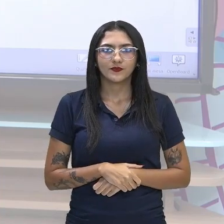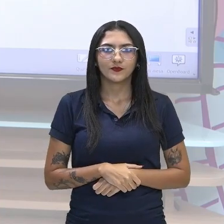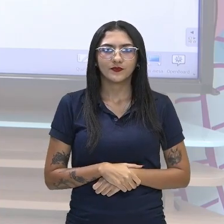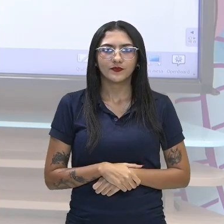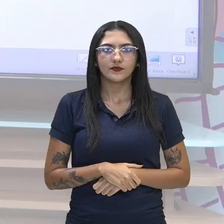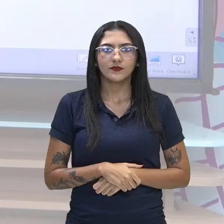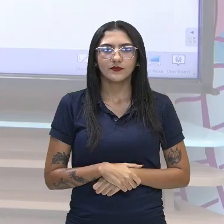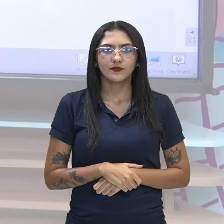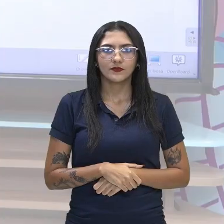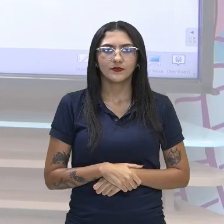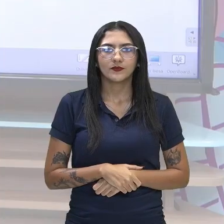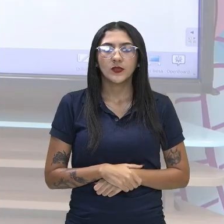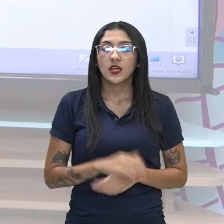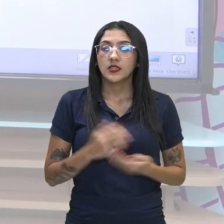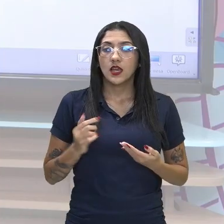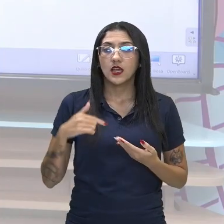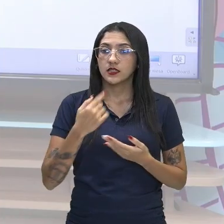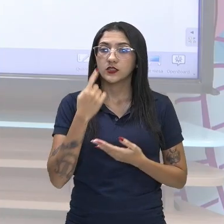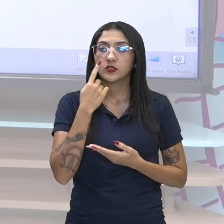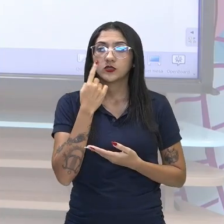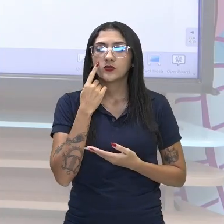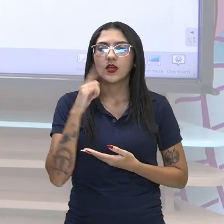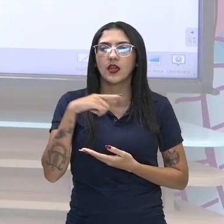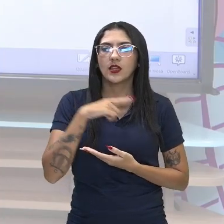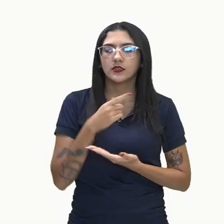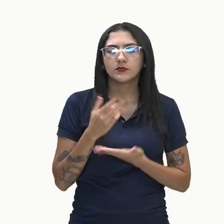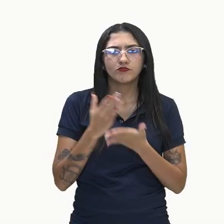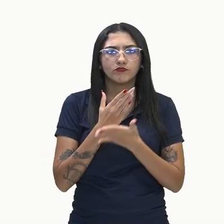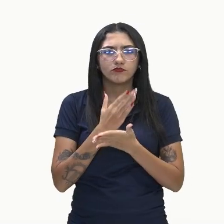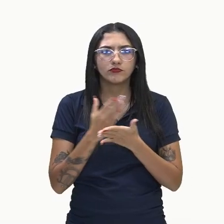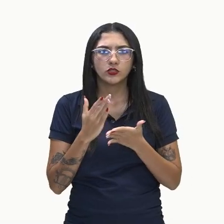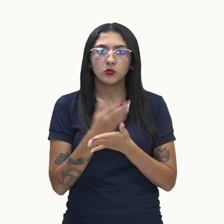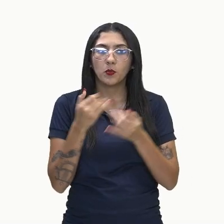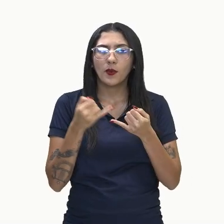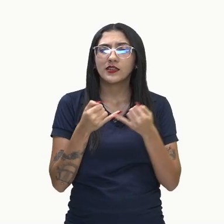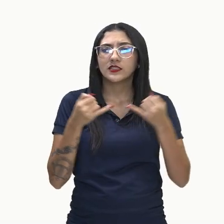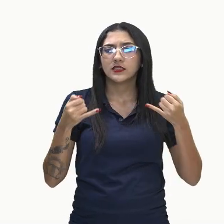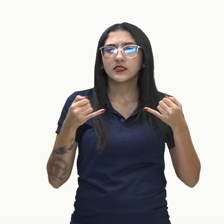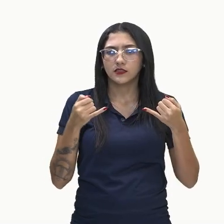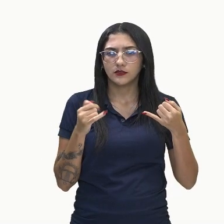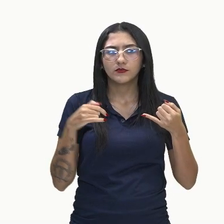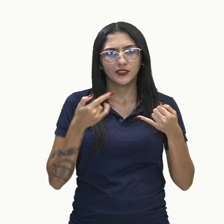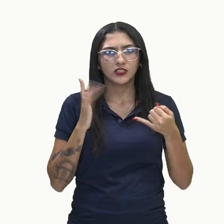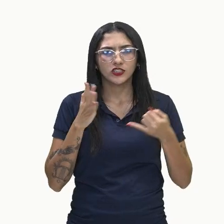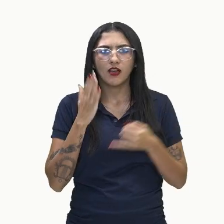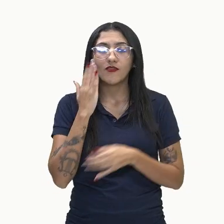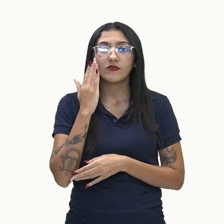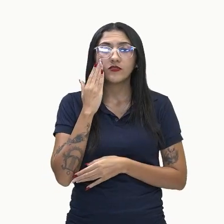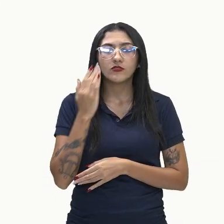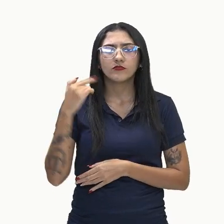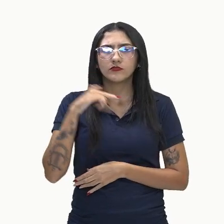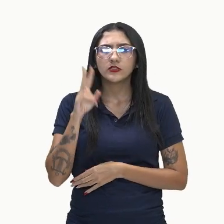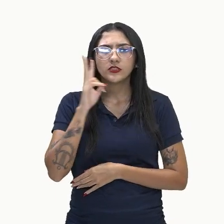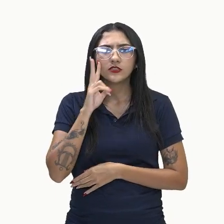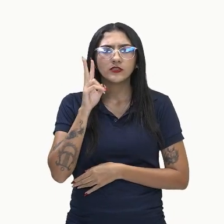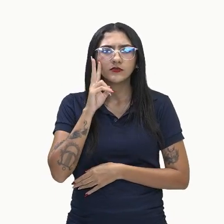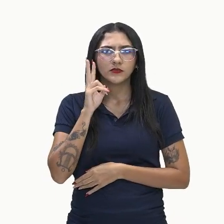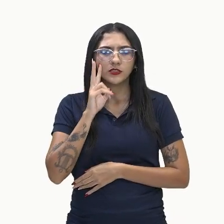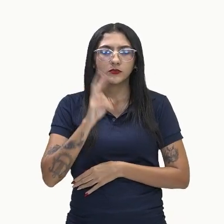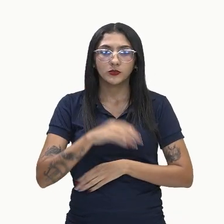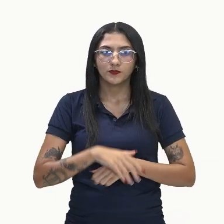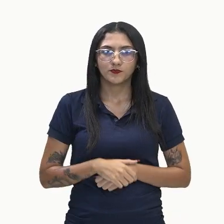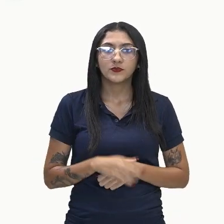coordenadas geográficas vai ser composta aí por algumas linhas imaginárias, né, que nós vimos. E quais são essas linhas? Eu tenho